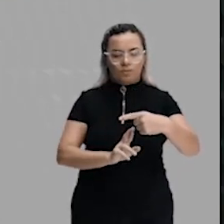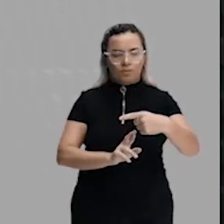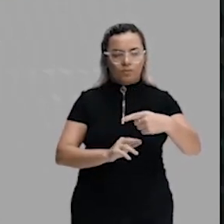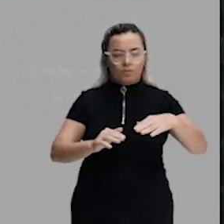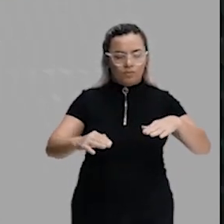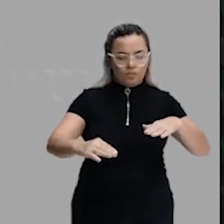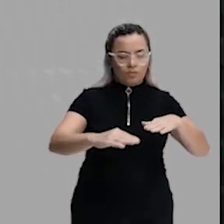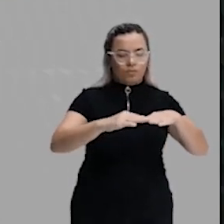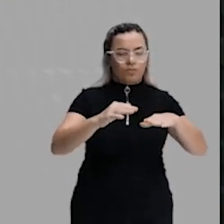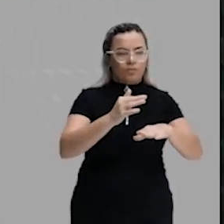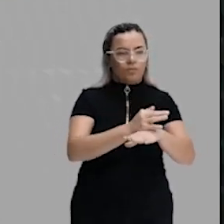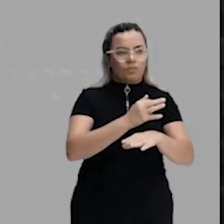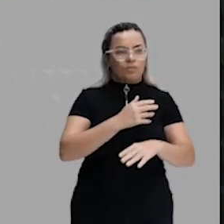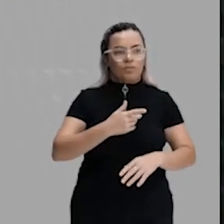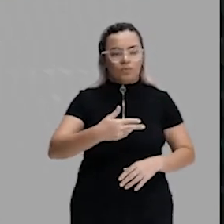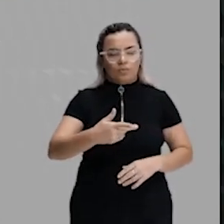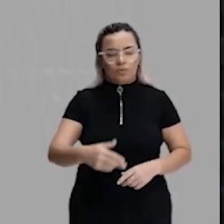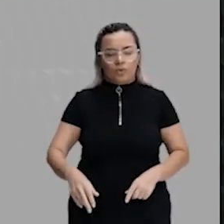1 sobre R1, né?